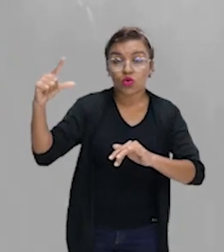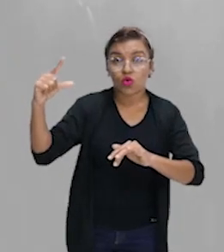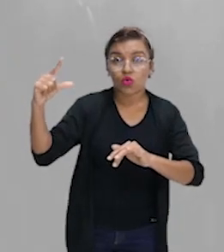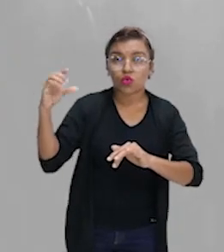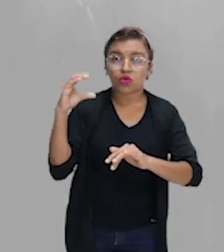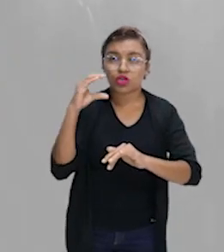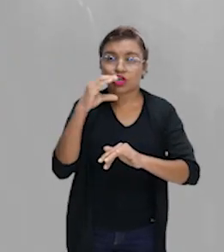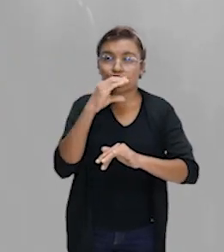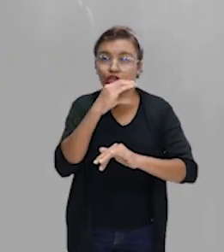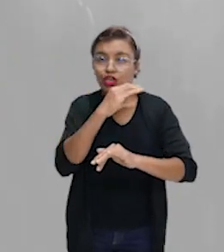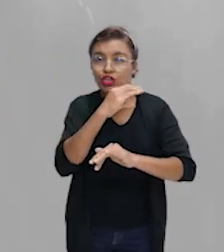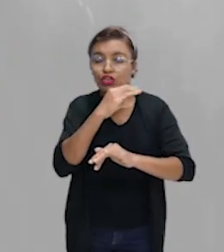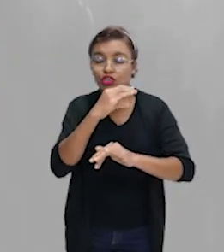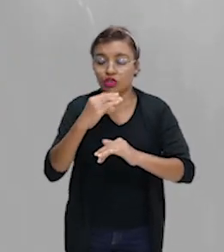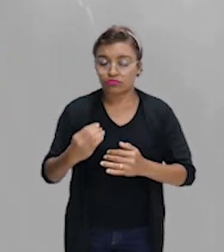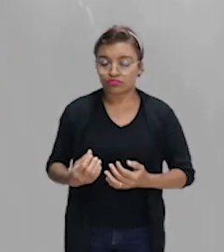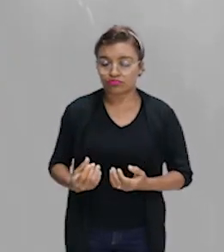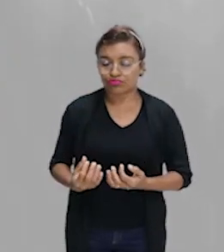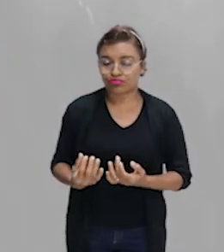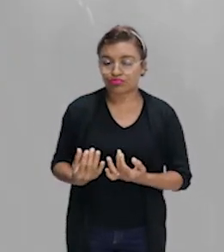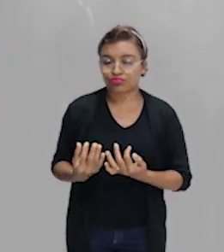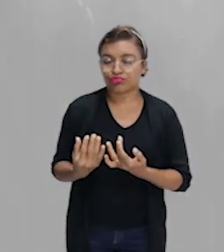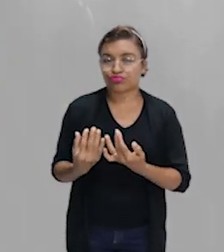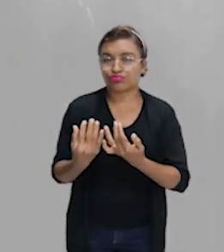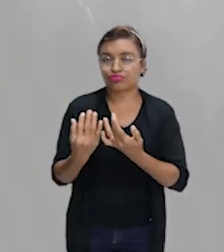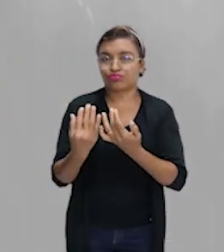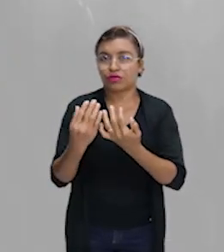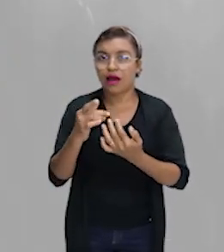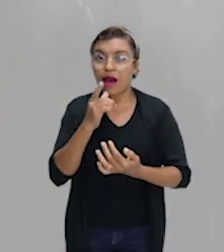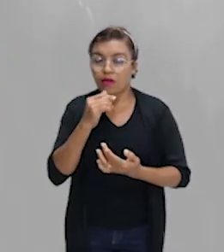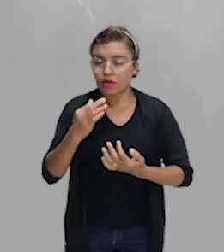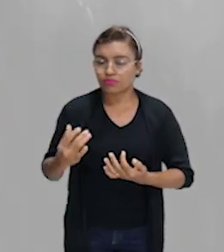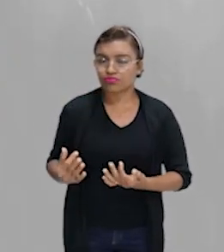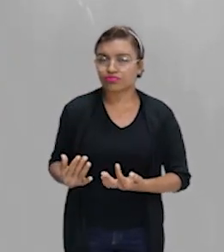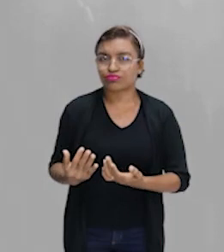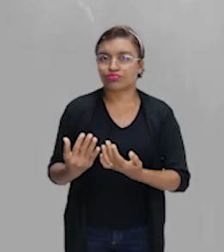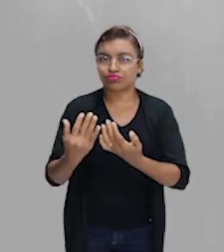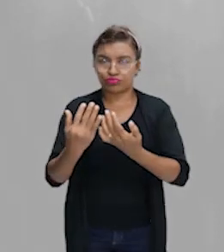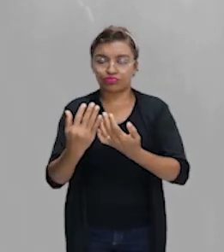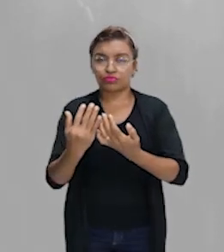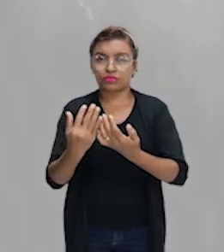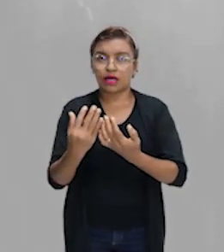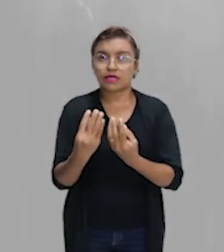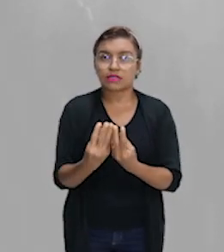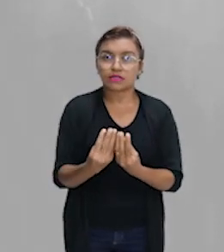água vai evaporar. A água evaporando vai sobrar